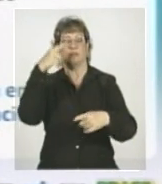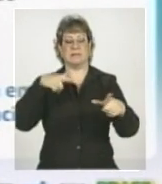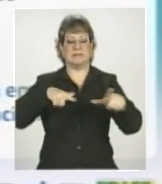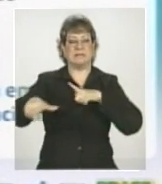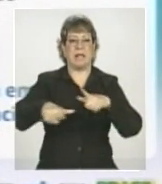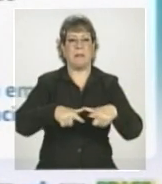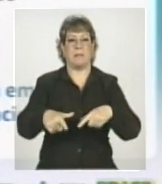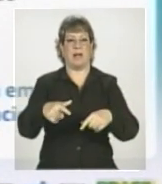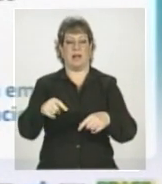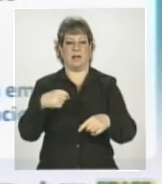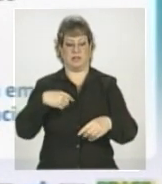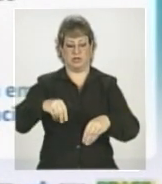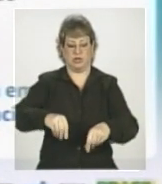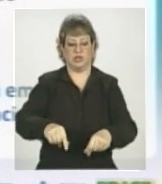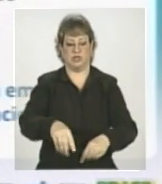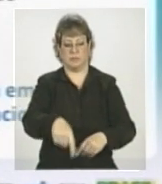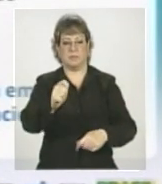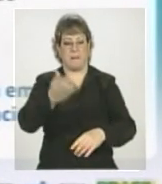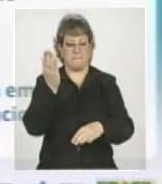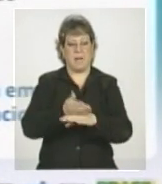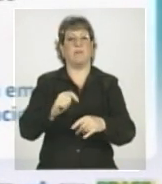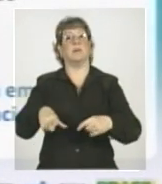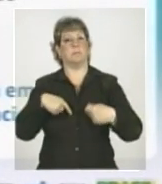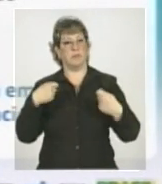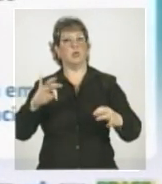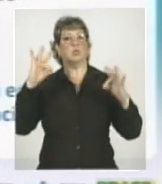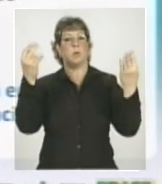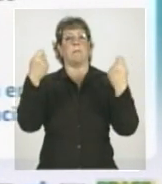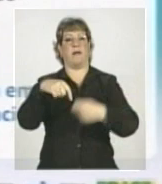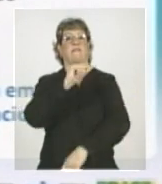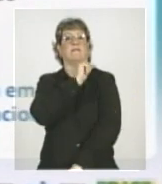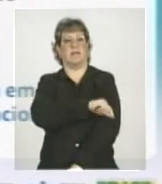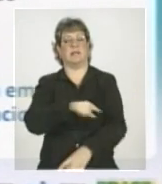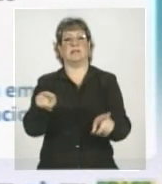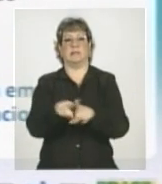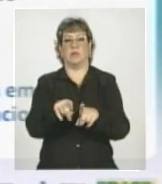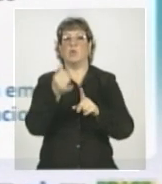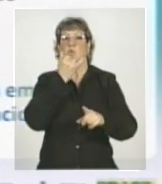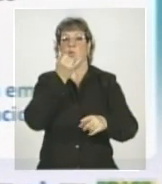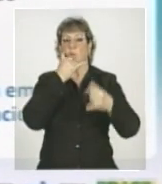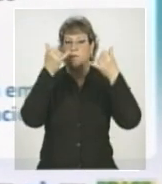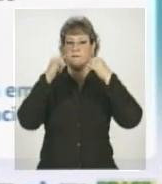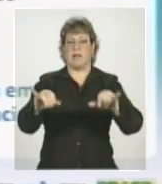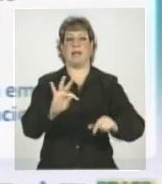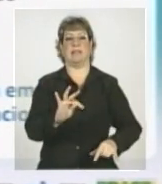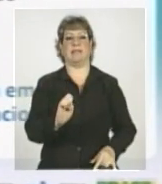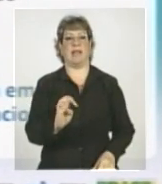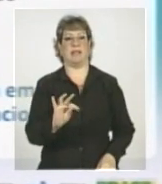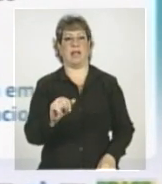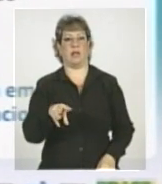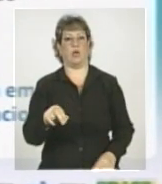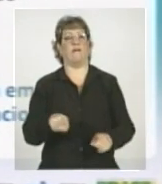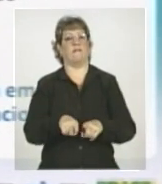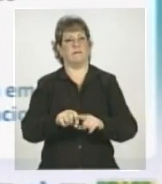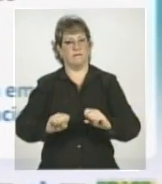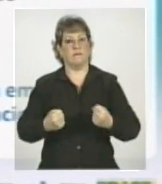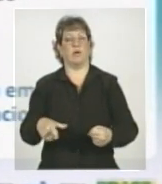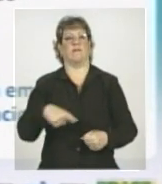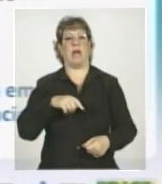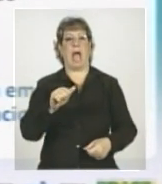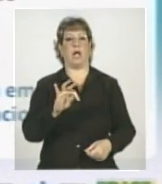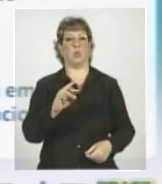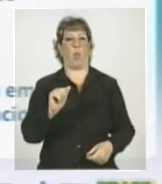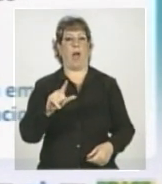chão, ferimento, etc., pode, todo adulto é recomendado que faça a sua, o reforço, né, para